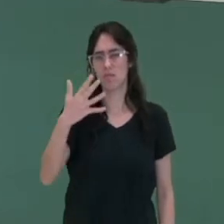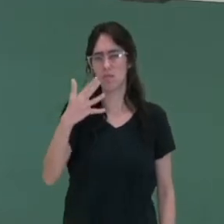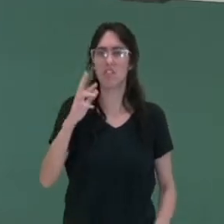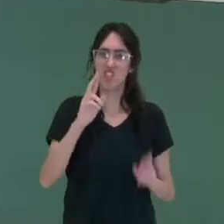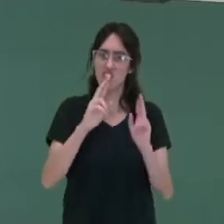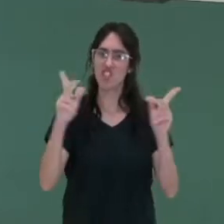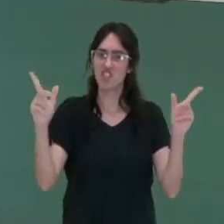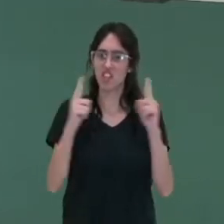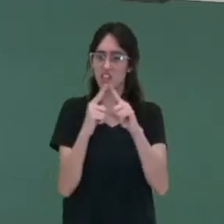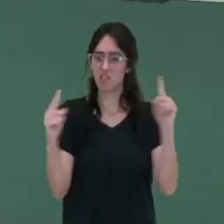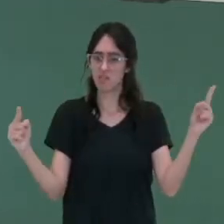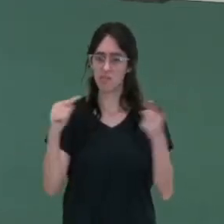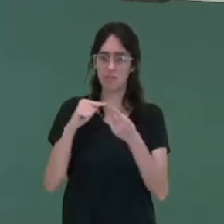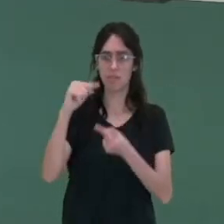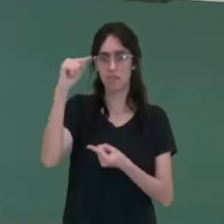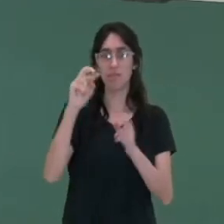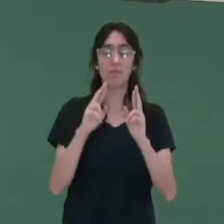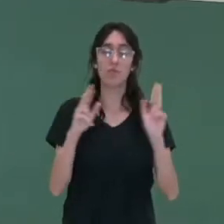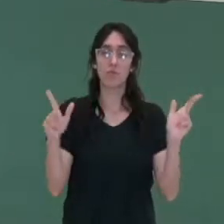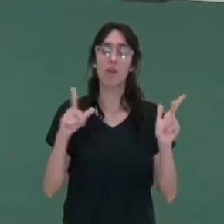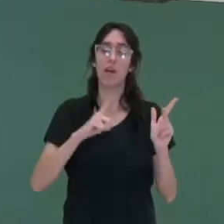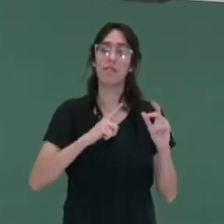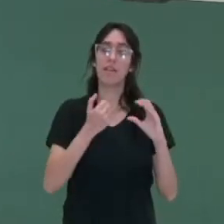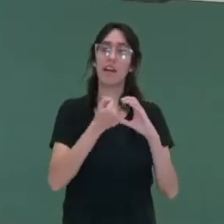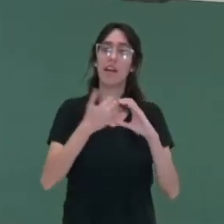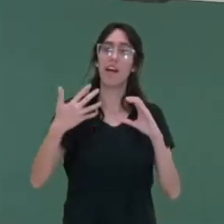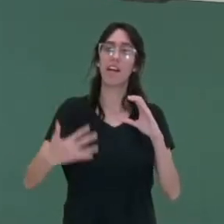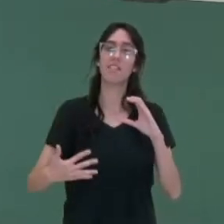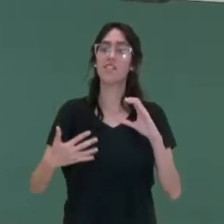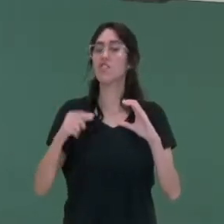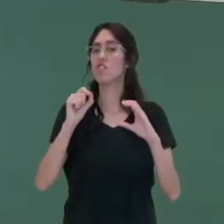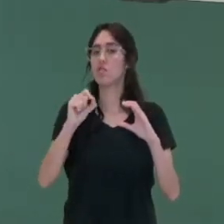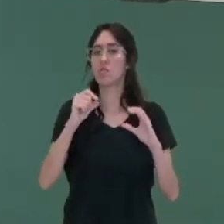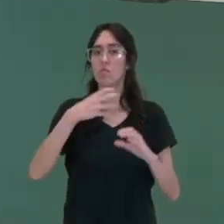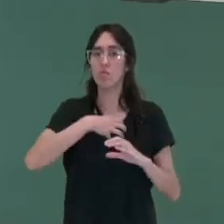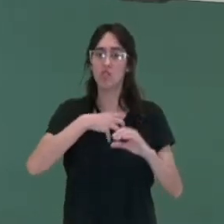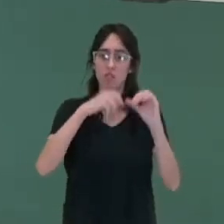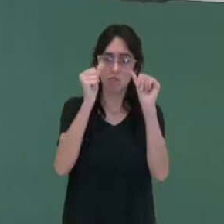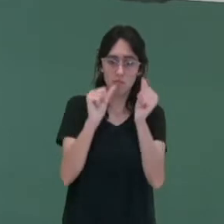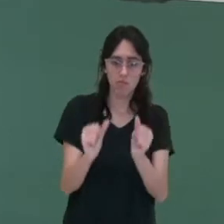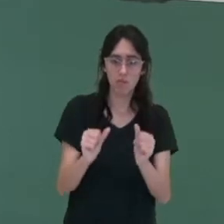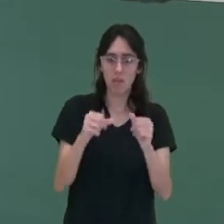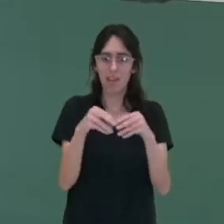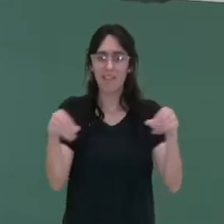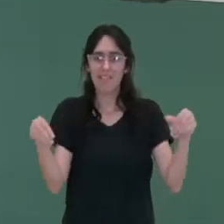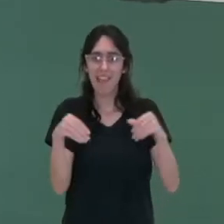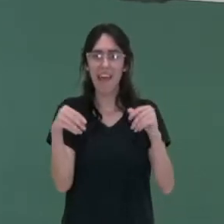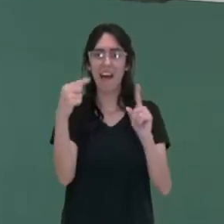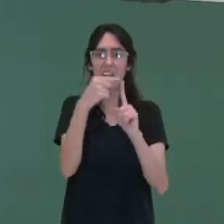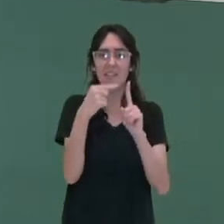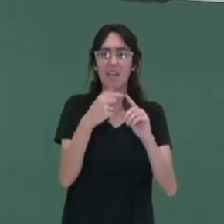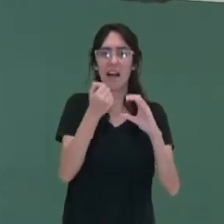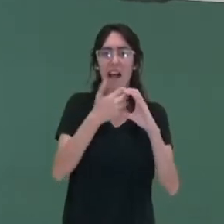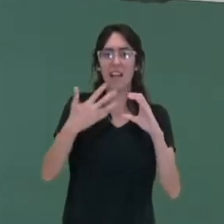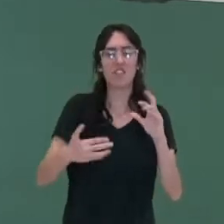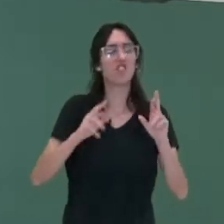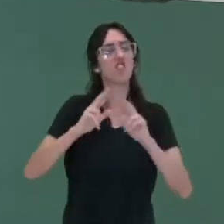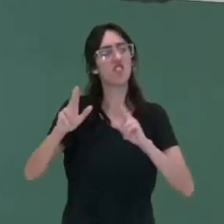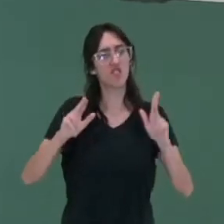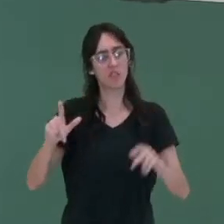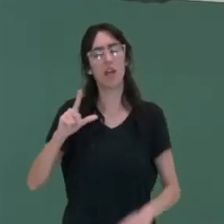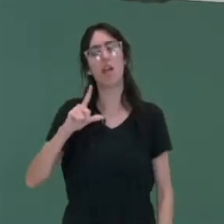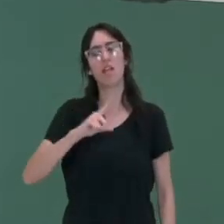extremamente grandes, onde nós vamos perceber características morfológicas do solo bastante distintas, em função